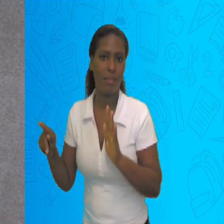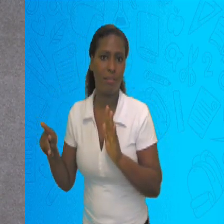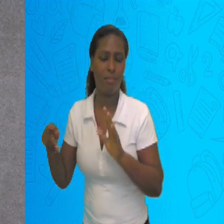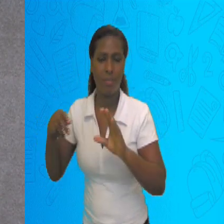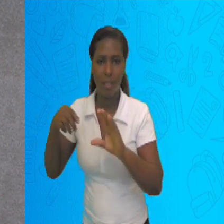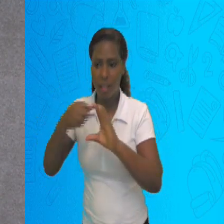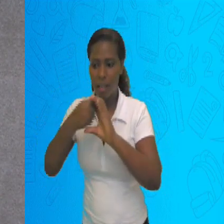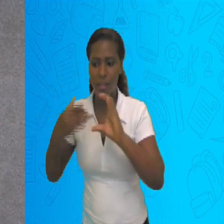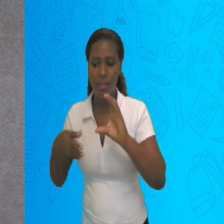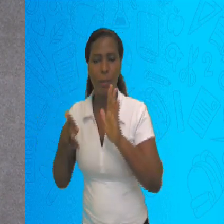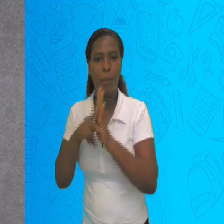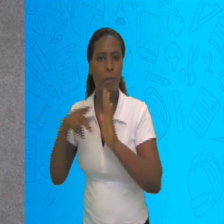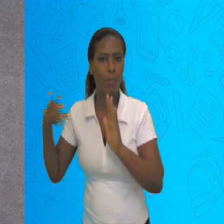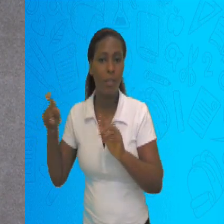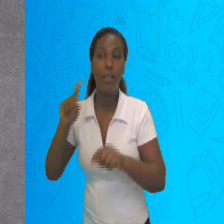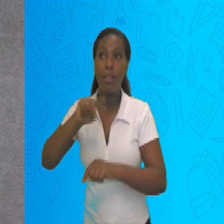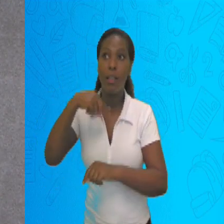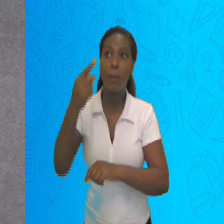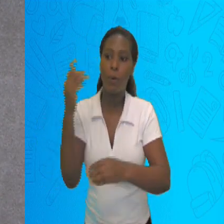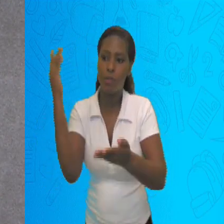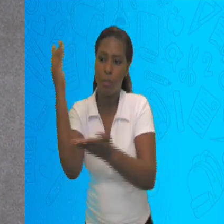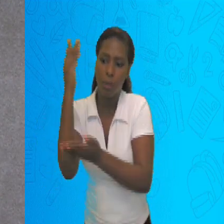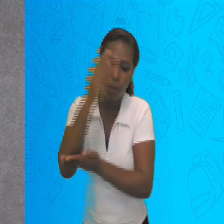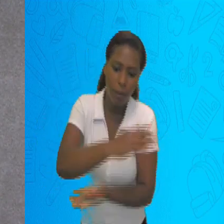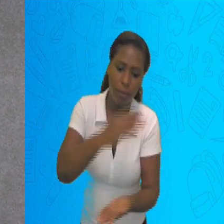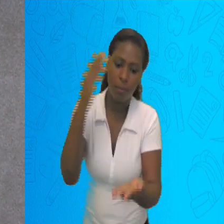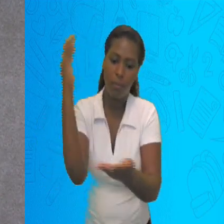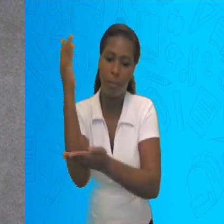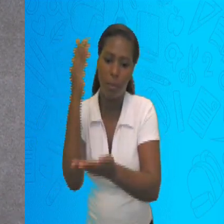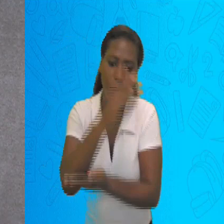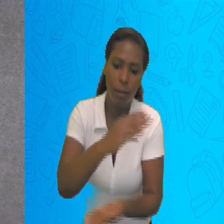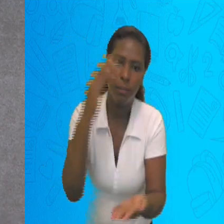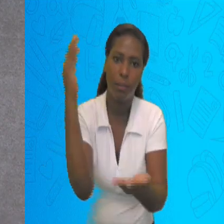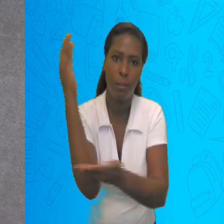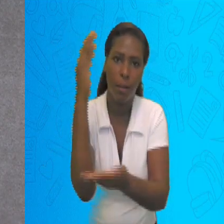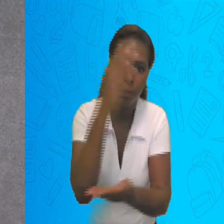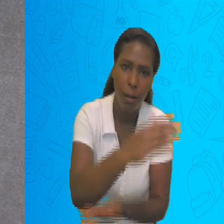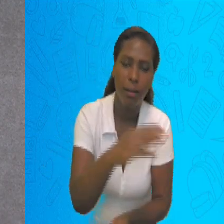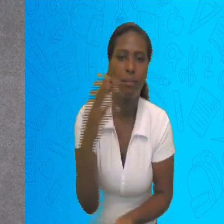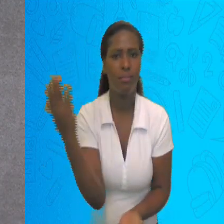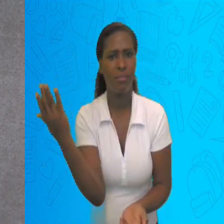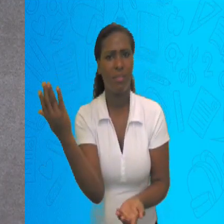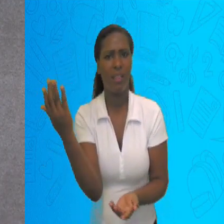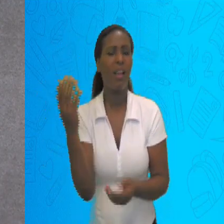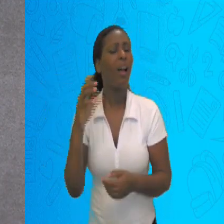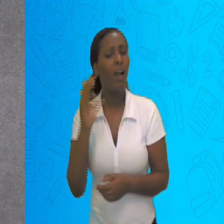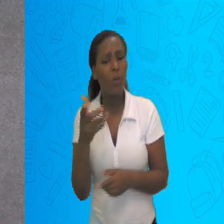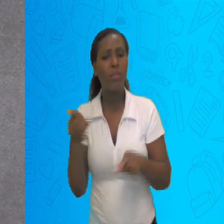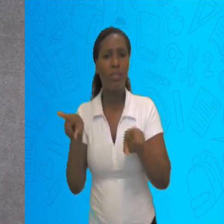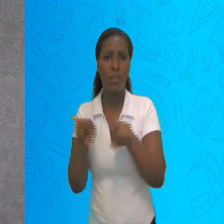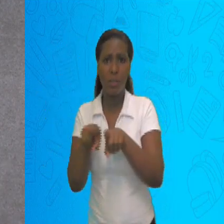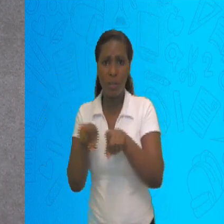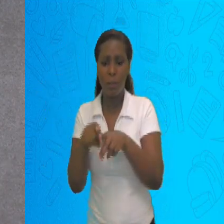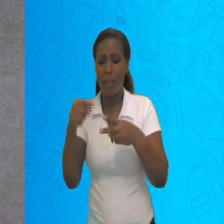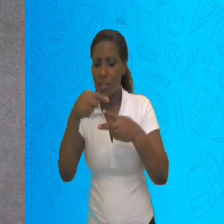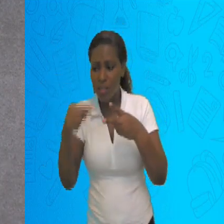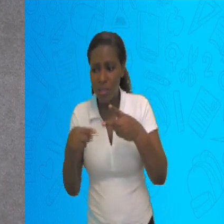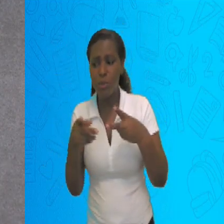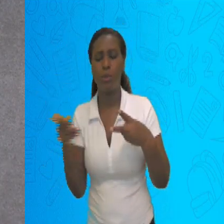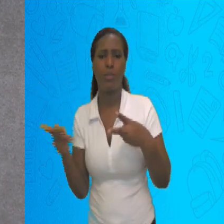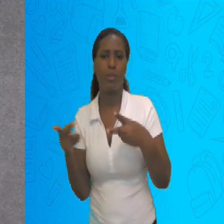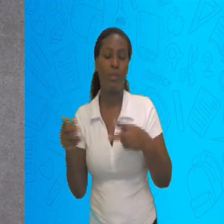por que houve esse desmatamento, aonde aconteceu, por que essa alimentação, essa busca por alimentos